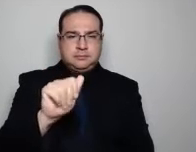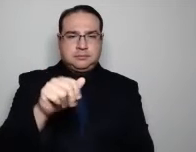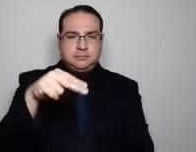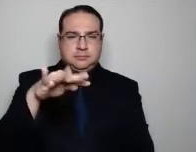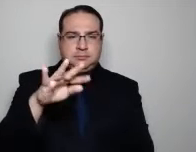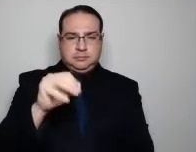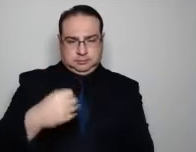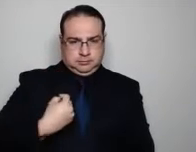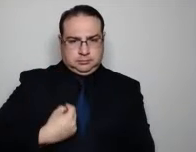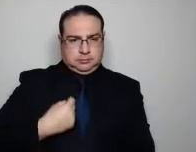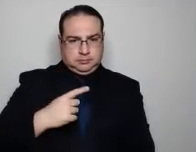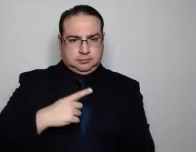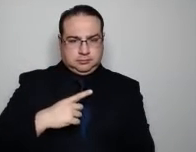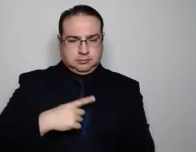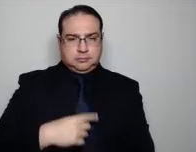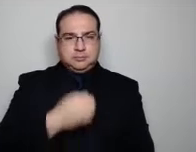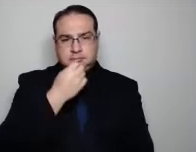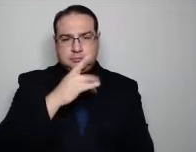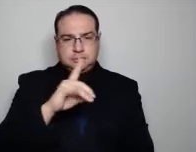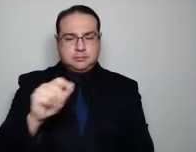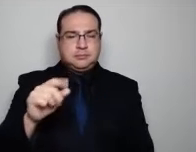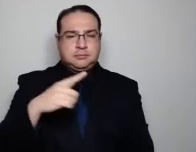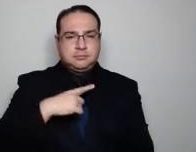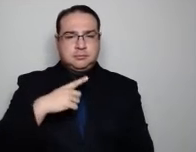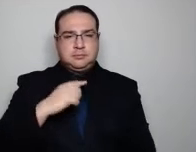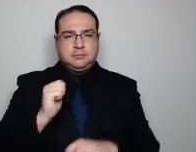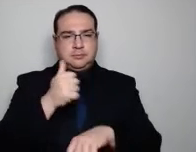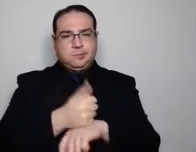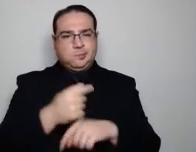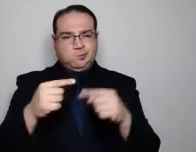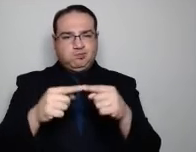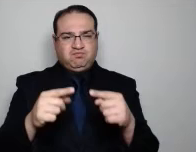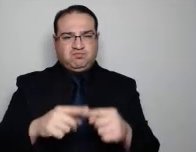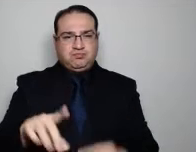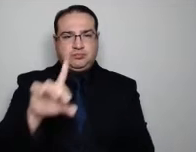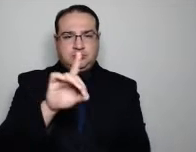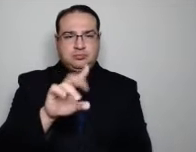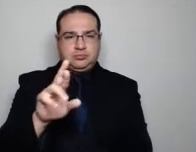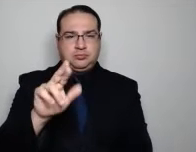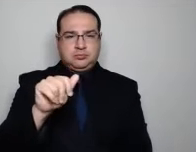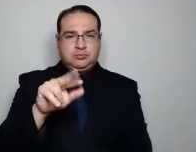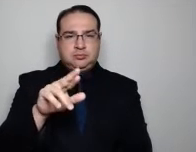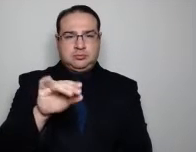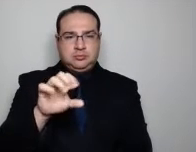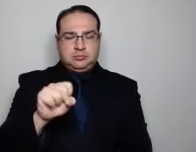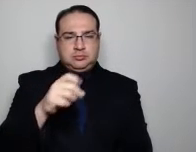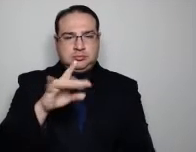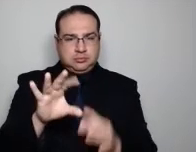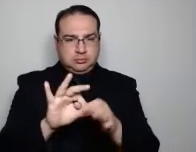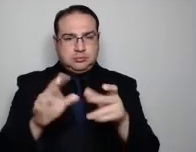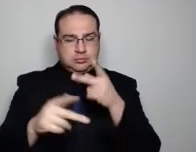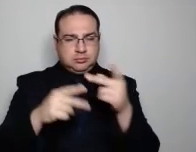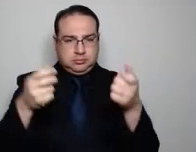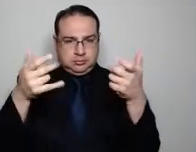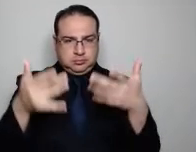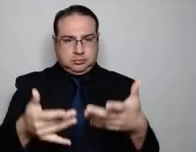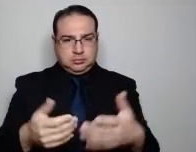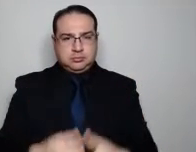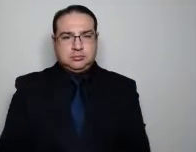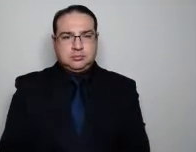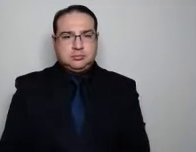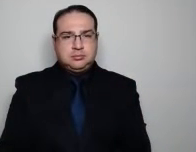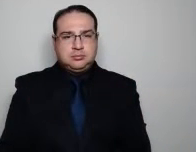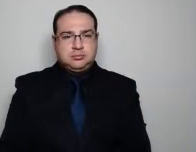Bom dia, excelência. No caso, quem vai sustentar sou eu, doutora Andressa. Oi, não, doutor. Está com a palavra. É, o